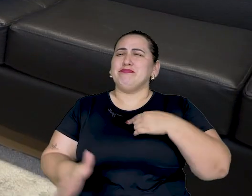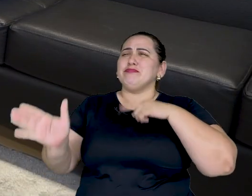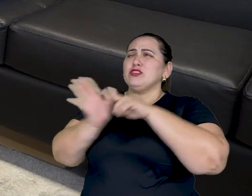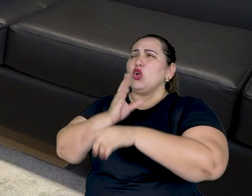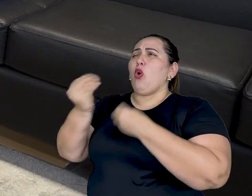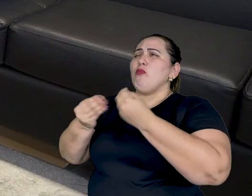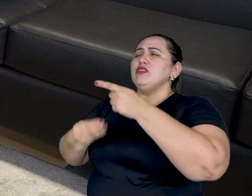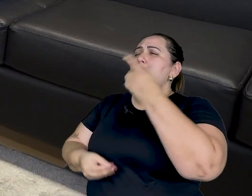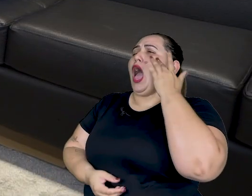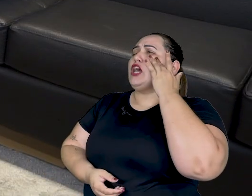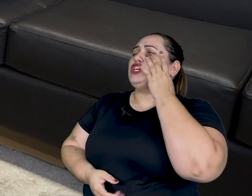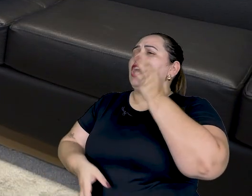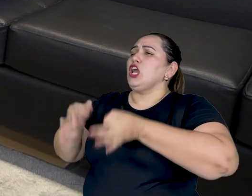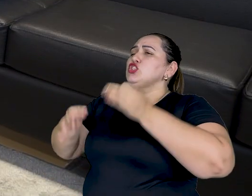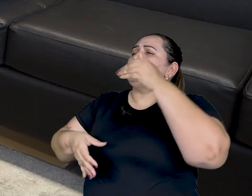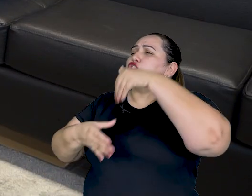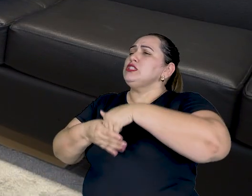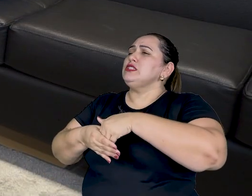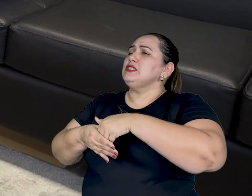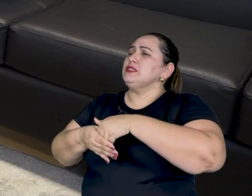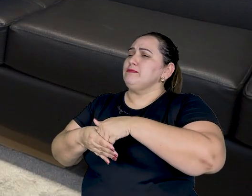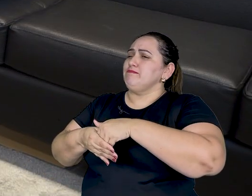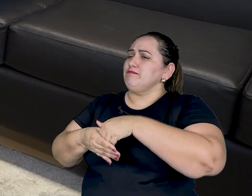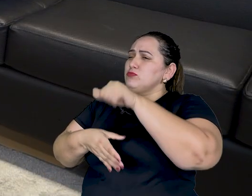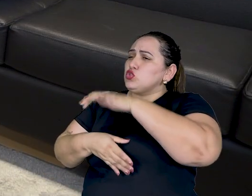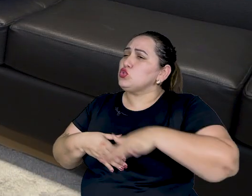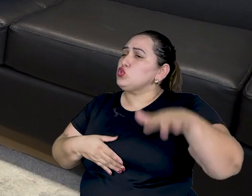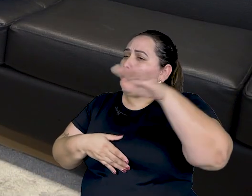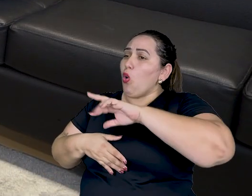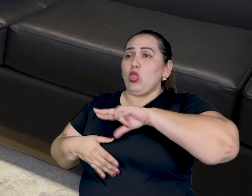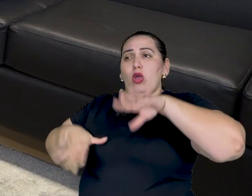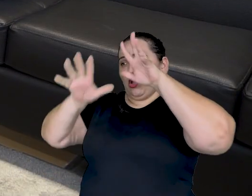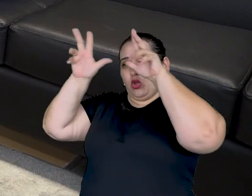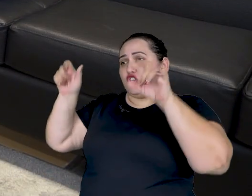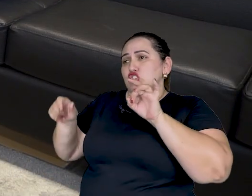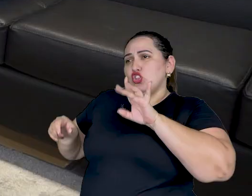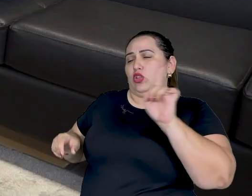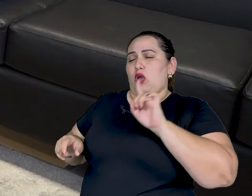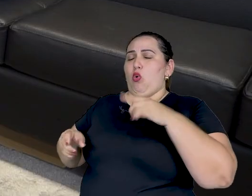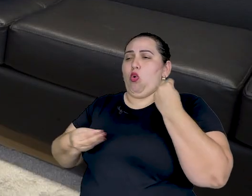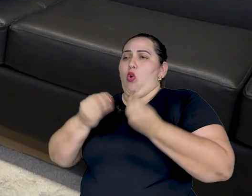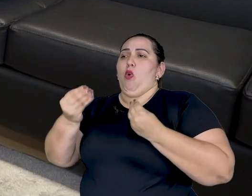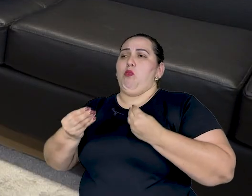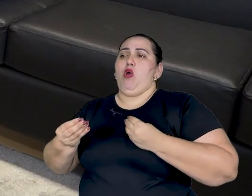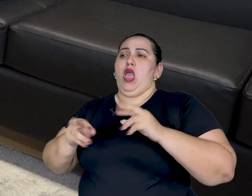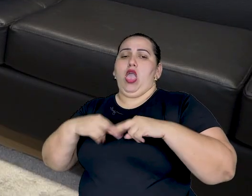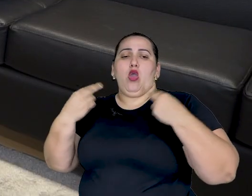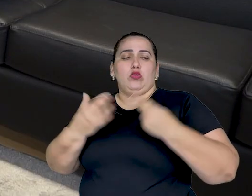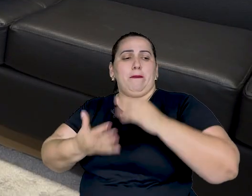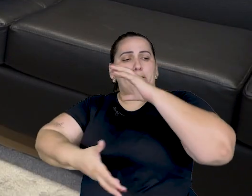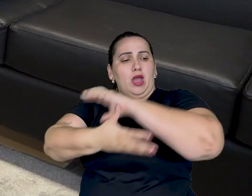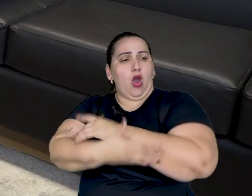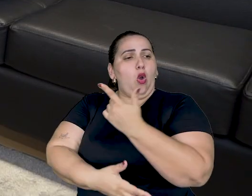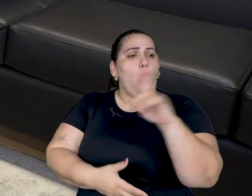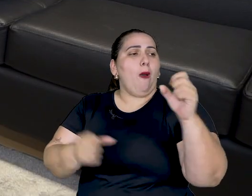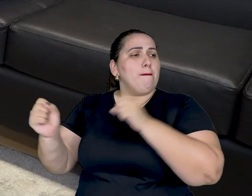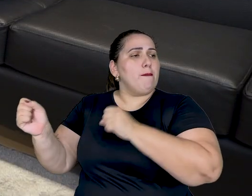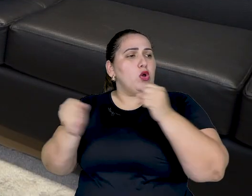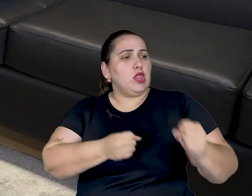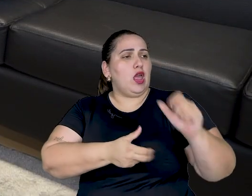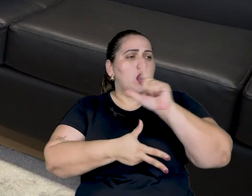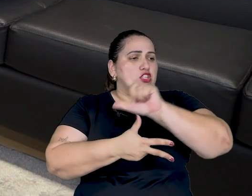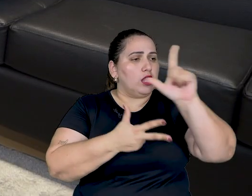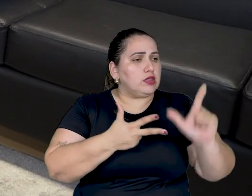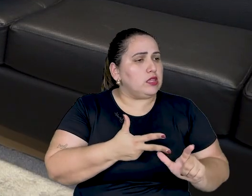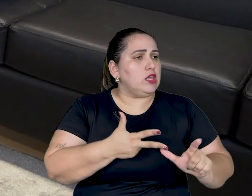acha que a justiça eleitoral como um todo, né, não só a corte, pode se preparar, talvez junto com outros poderes,